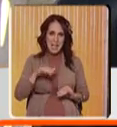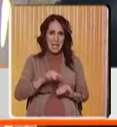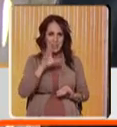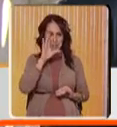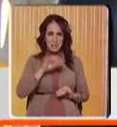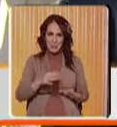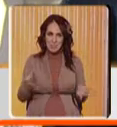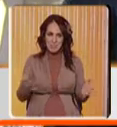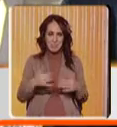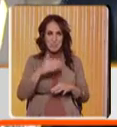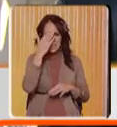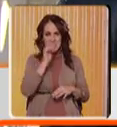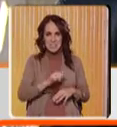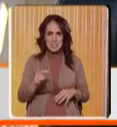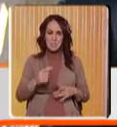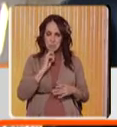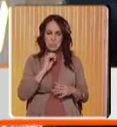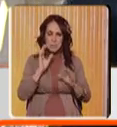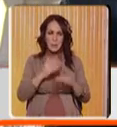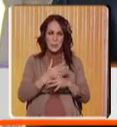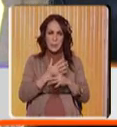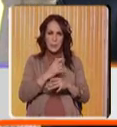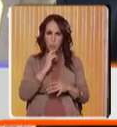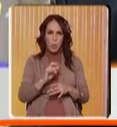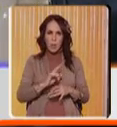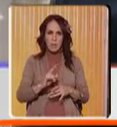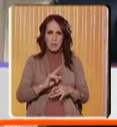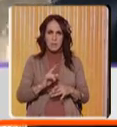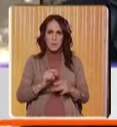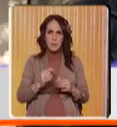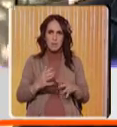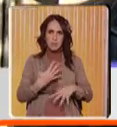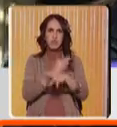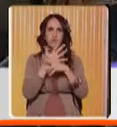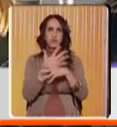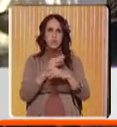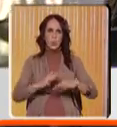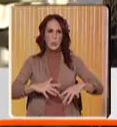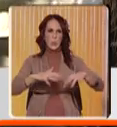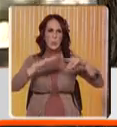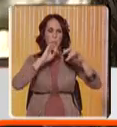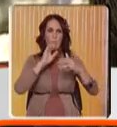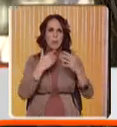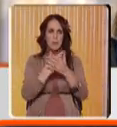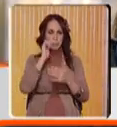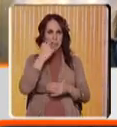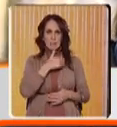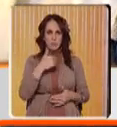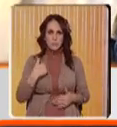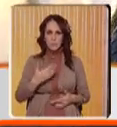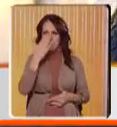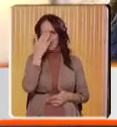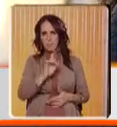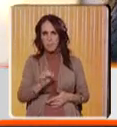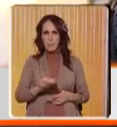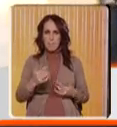muito profunda nessa área, mas acho que sim, tem que estar bastante ardido, não pode estar tão aceso, senão prejudica a saúde. Penso